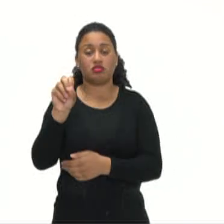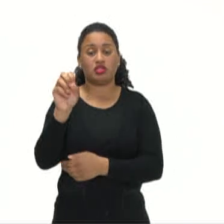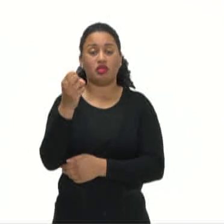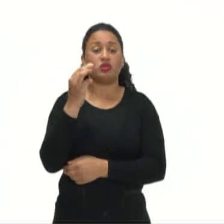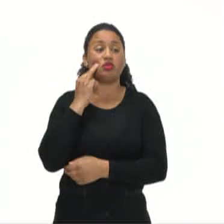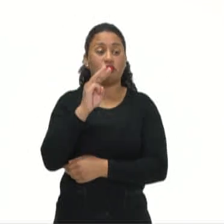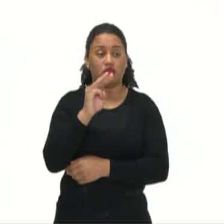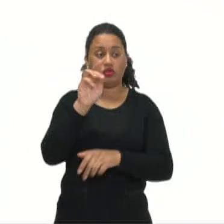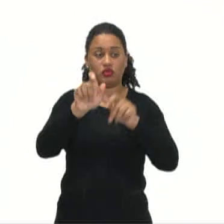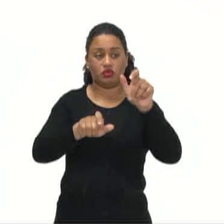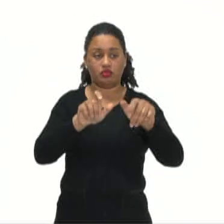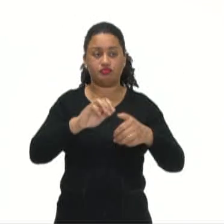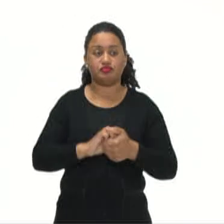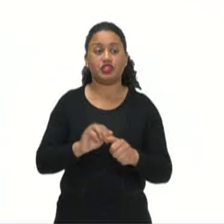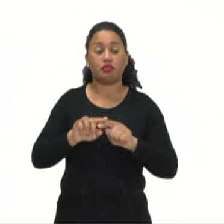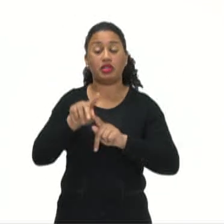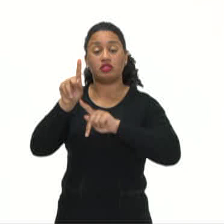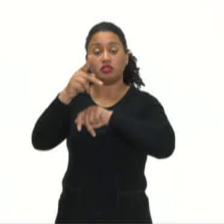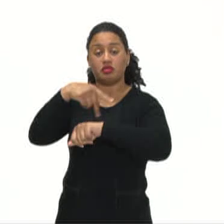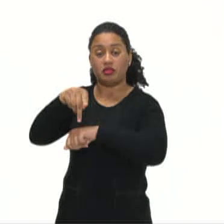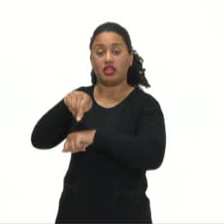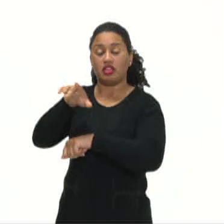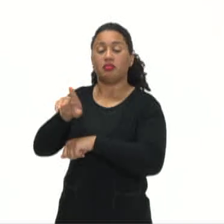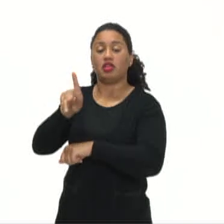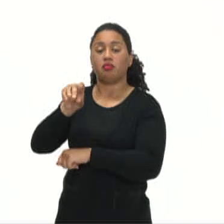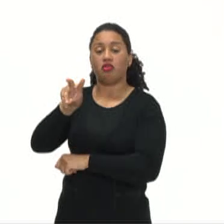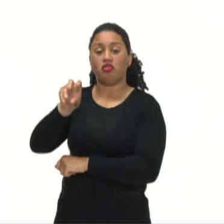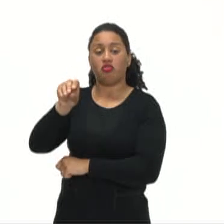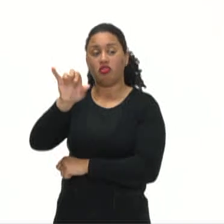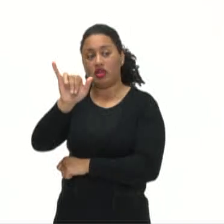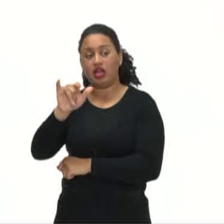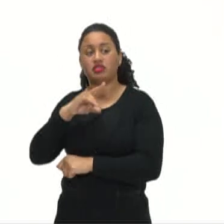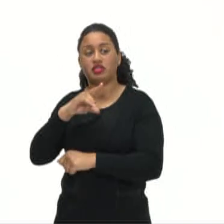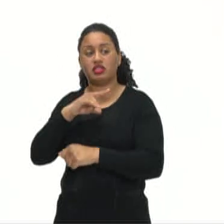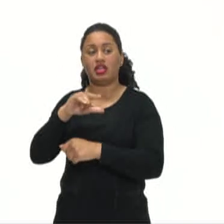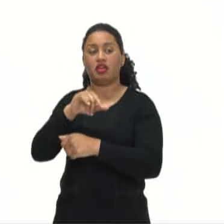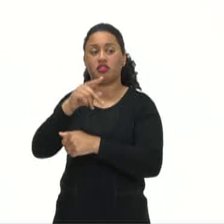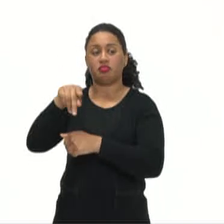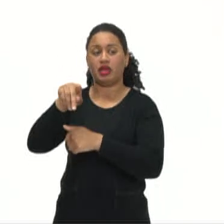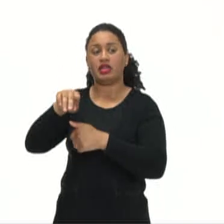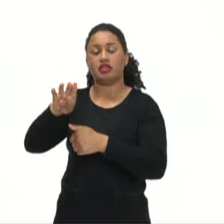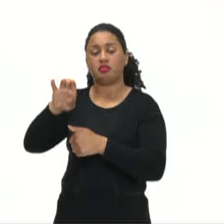habitantes. Já os países mais povoados, nós temos os Países Baixos, com